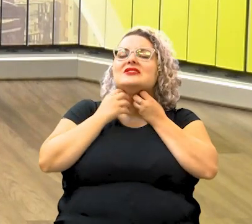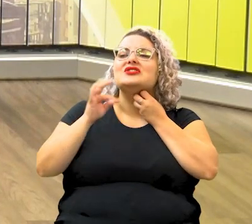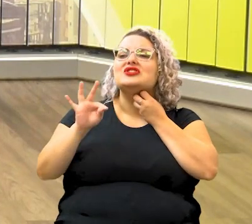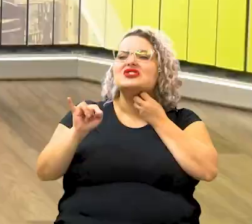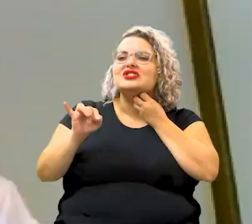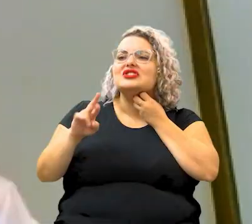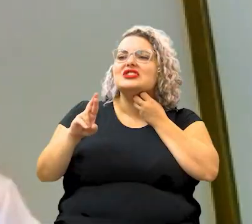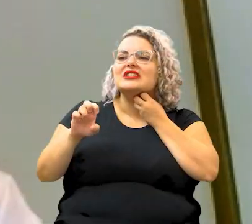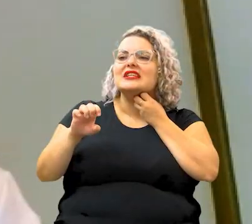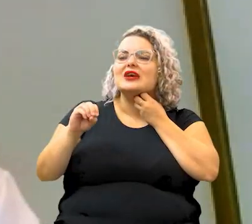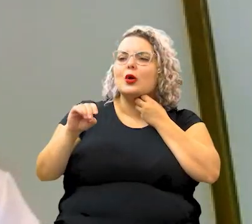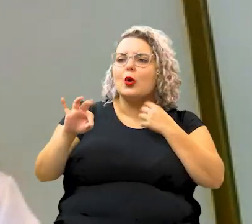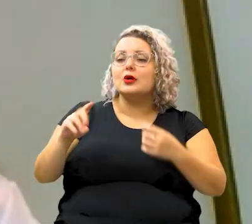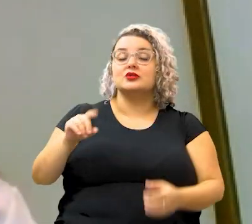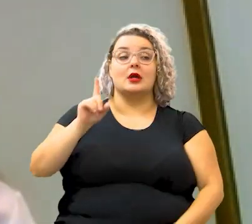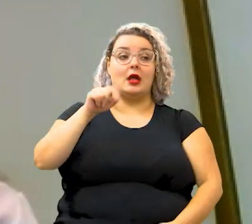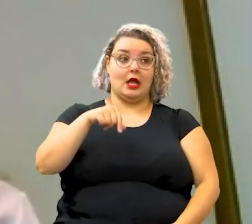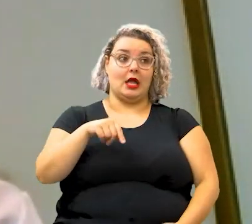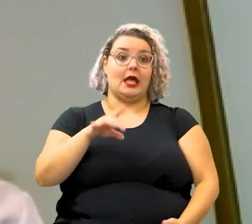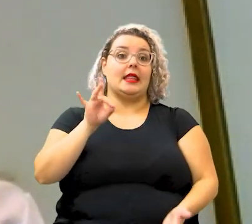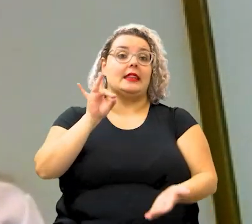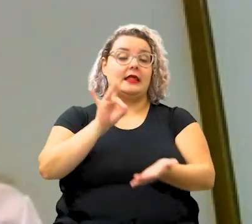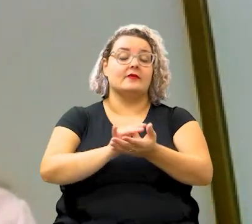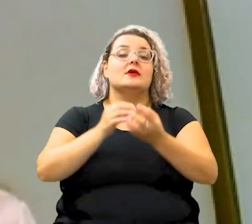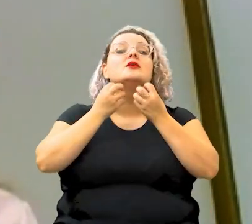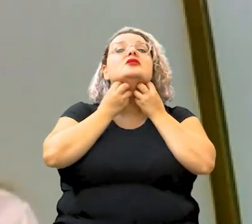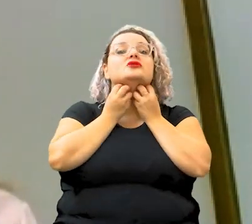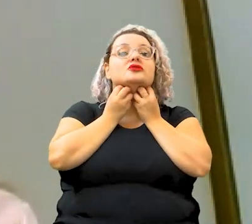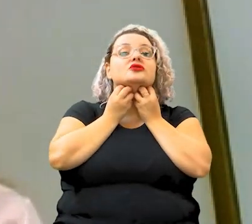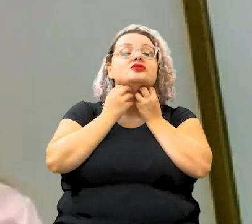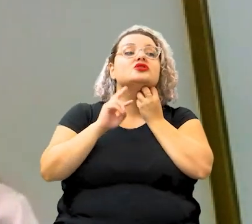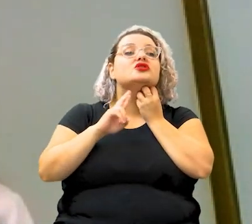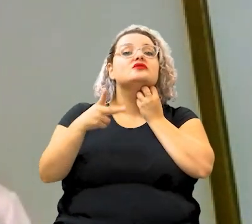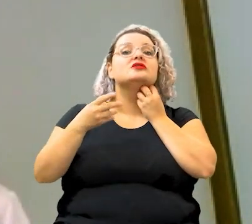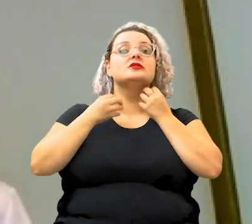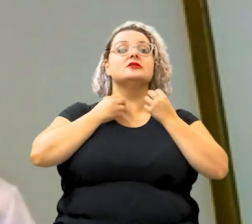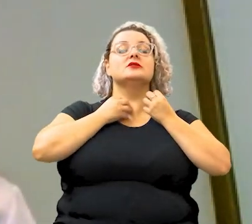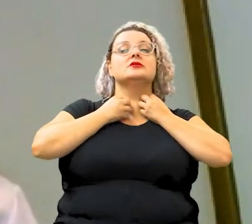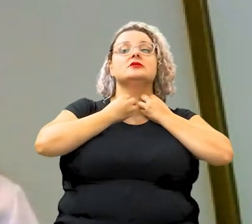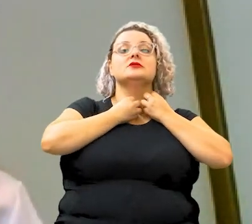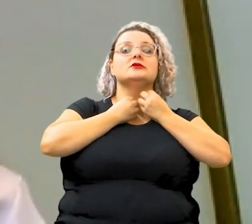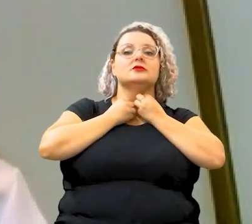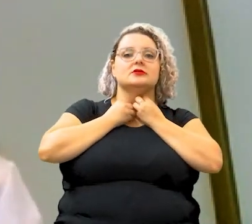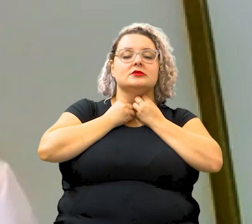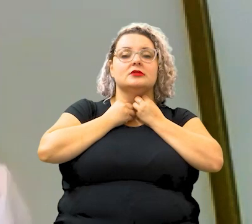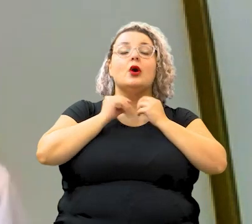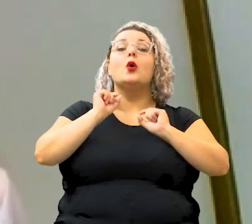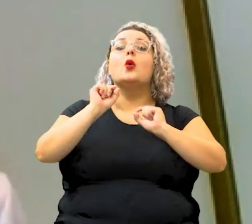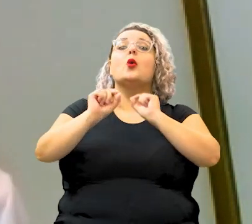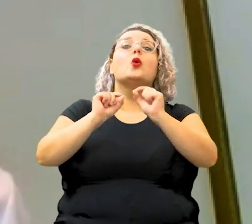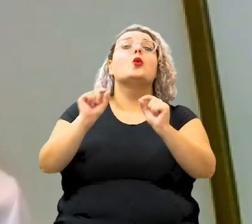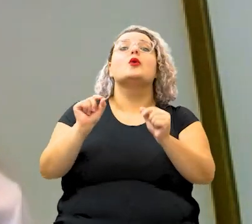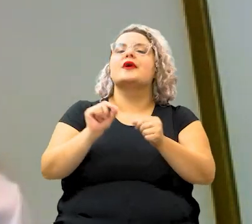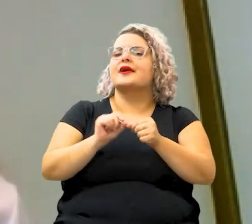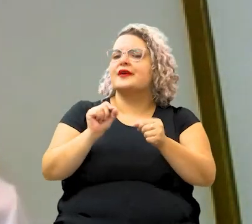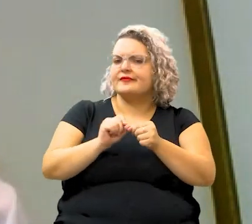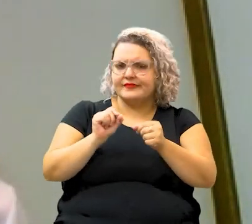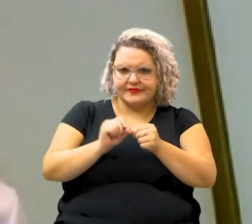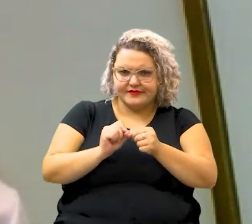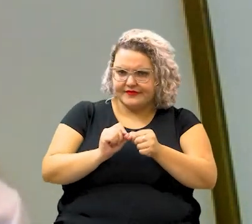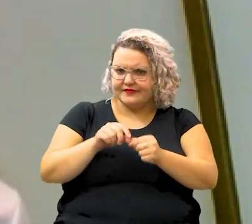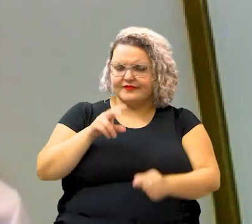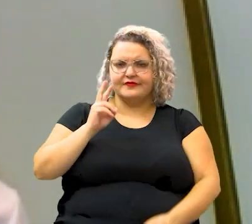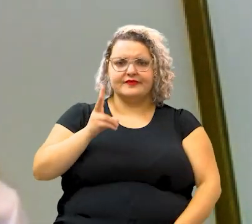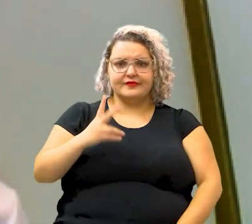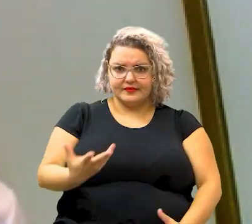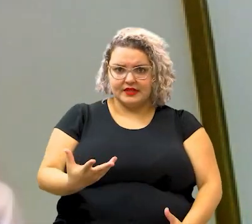Na verdade, a tireoide é uma glândula diferente da paratireoide. O que faz com que a gente